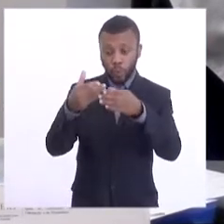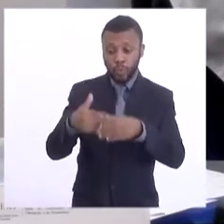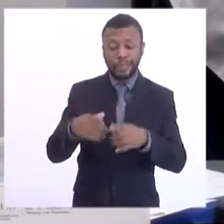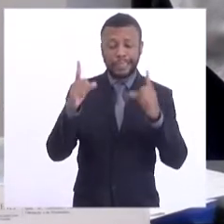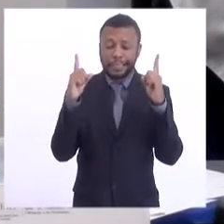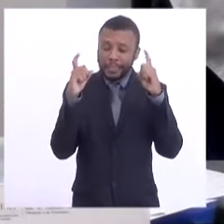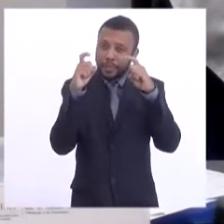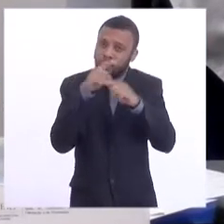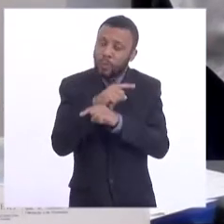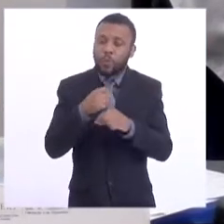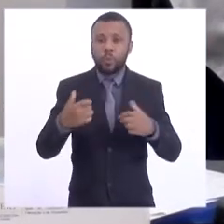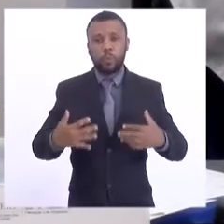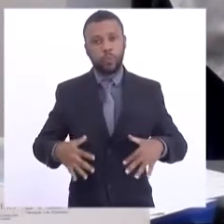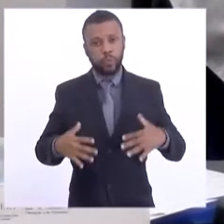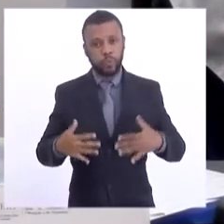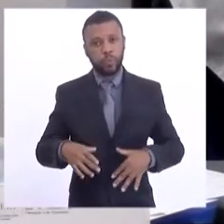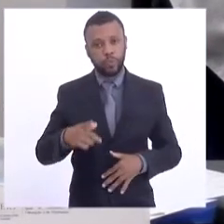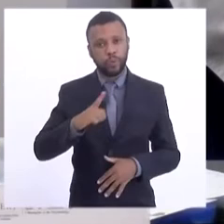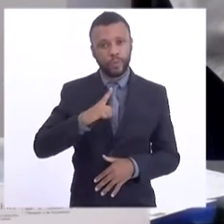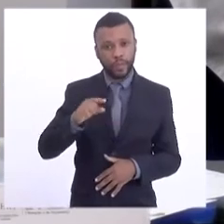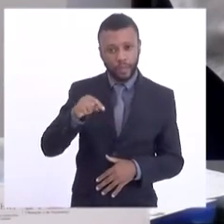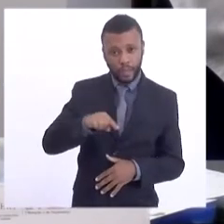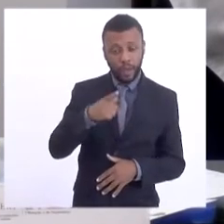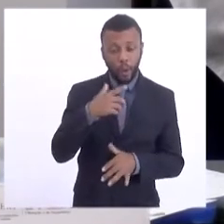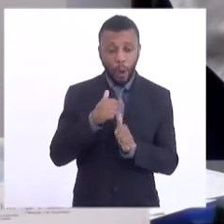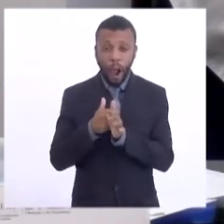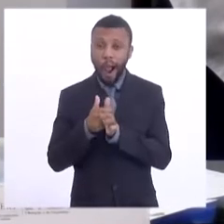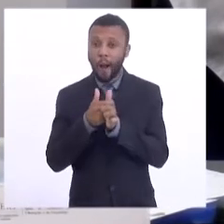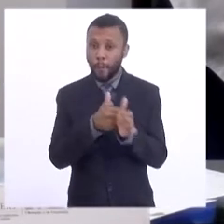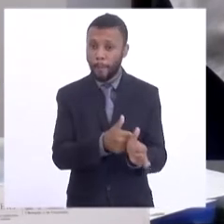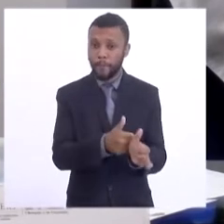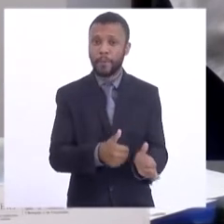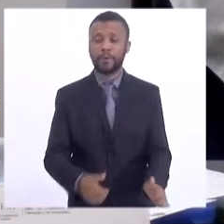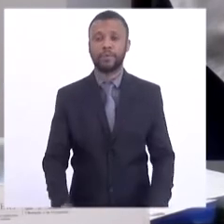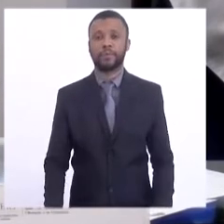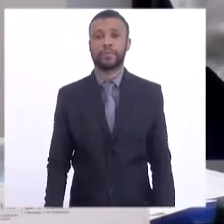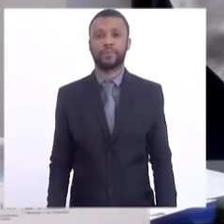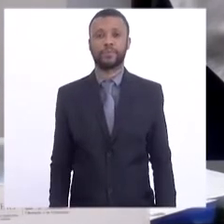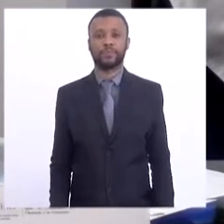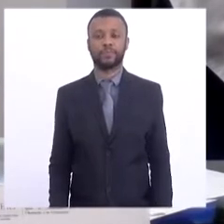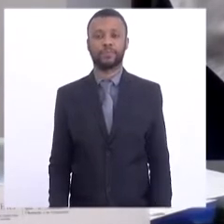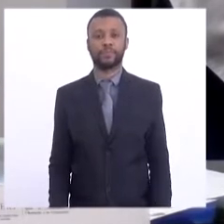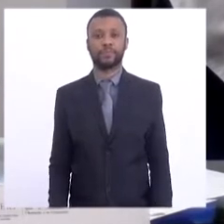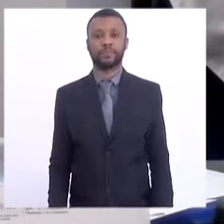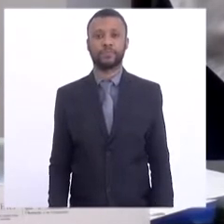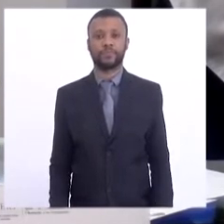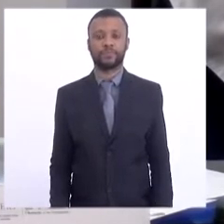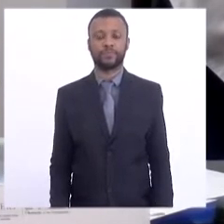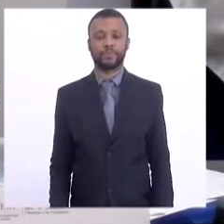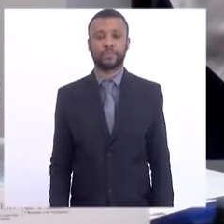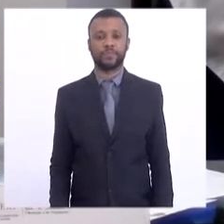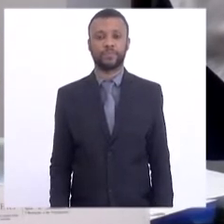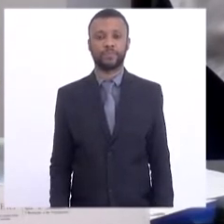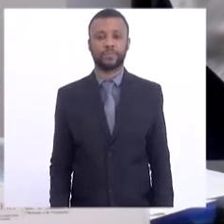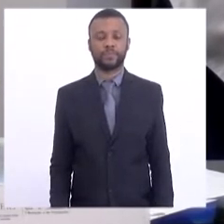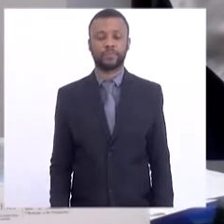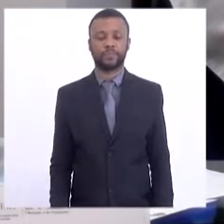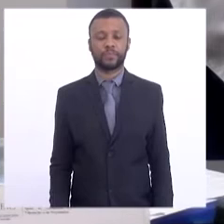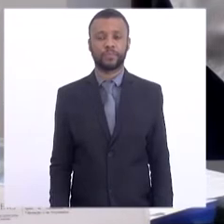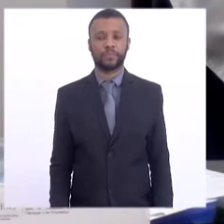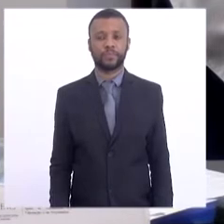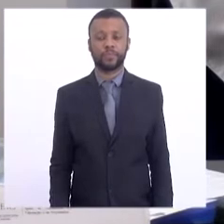mais difíceis que tem aqui eu acompanha a E hoje é e